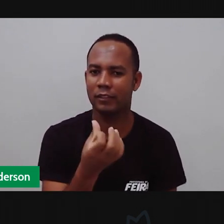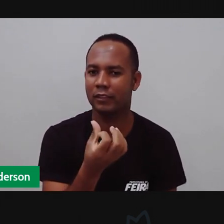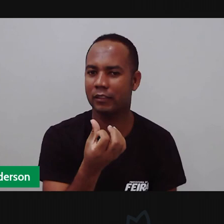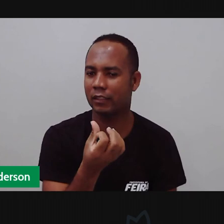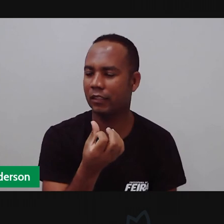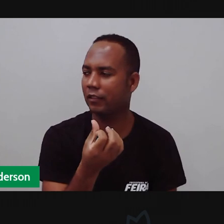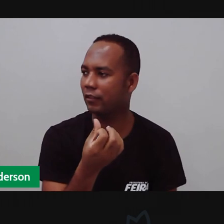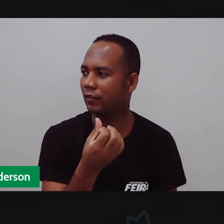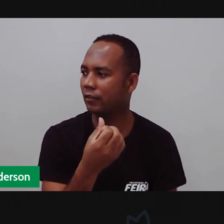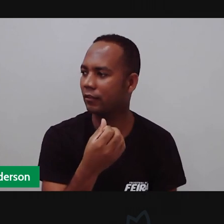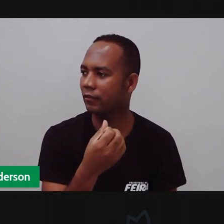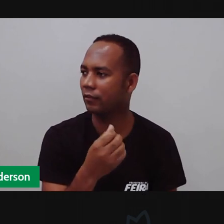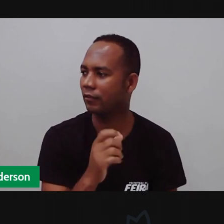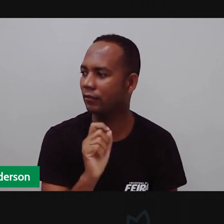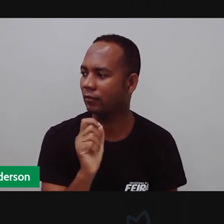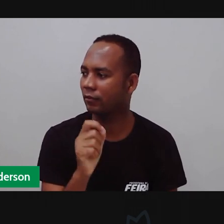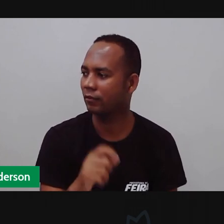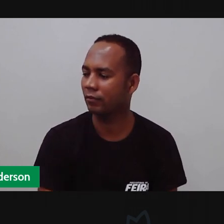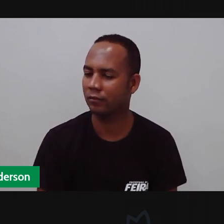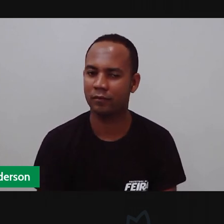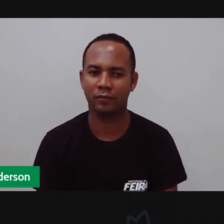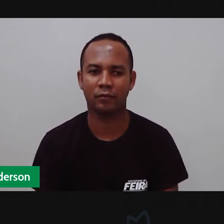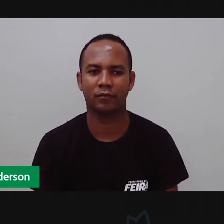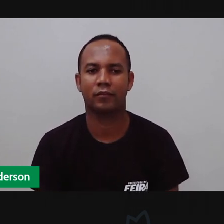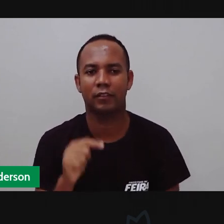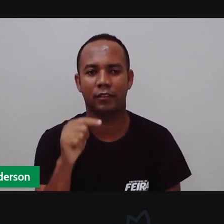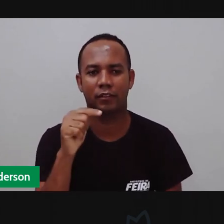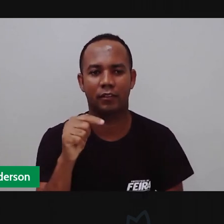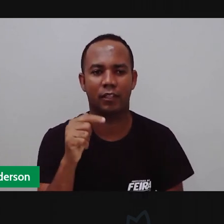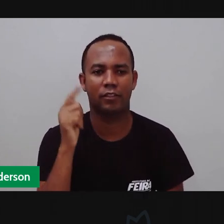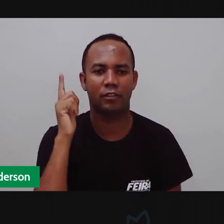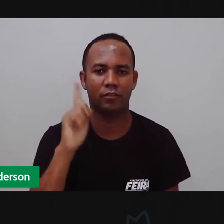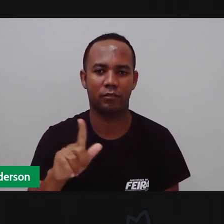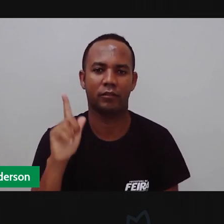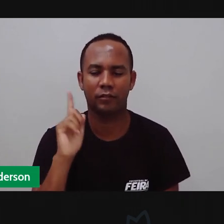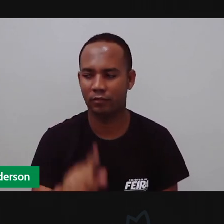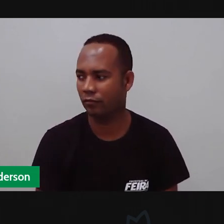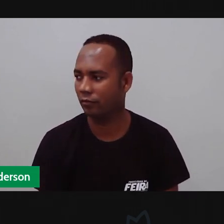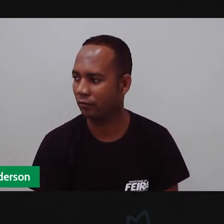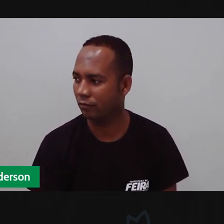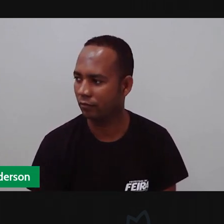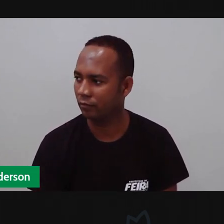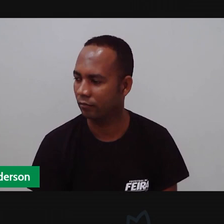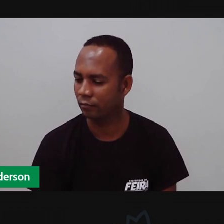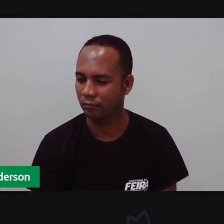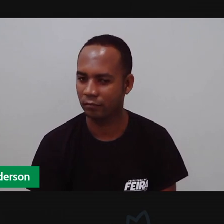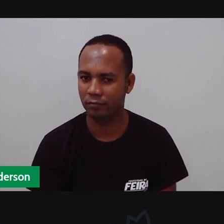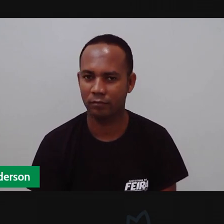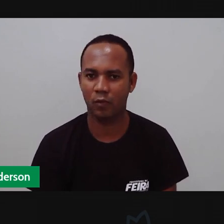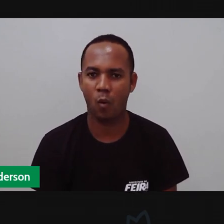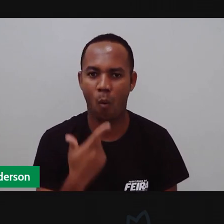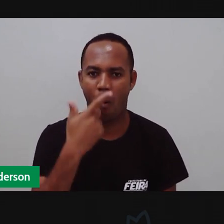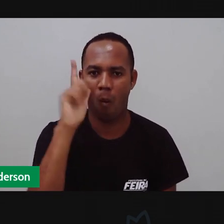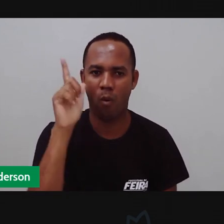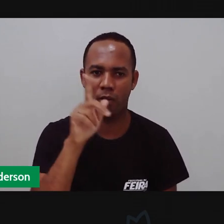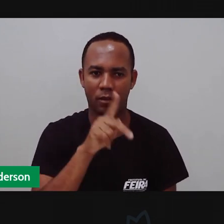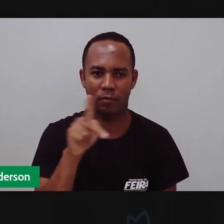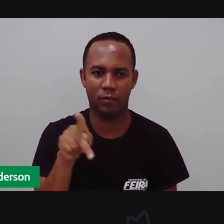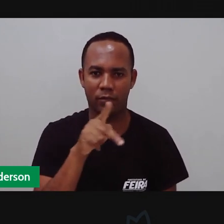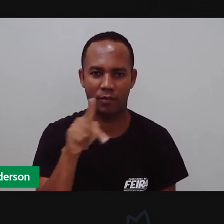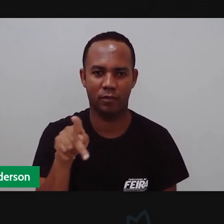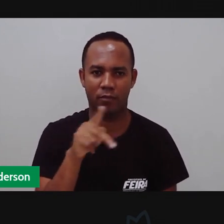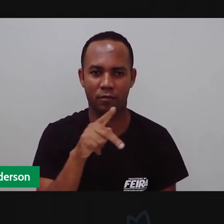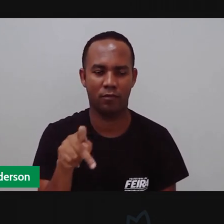1, 2, 3, 4, 5, 6. 6 pontos. Com a paçoca? Com a paçoca, 7. 7 pontos. Vamos ver quanto pro Laila faz agora. Pro Laila vai fazer